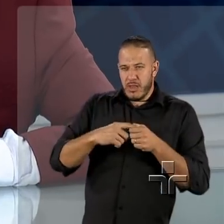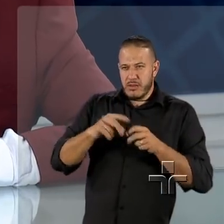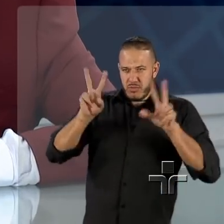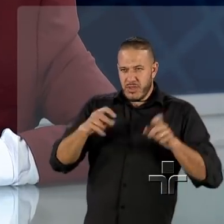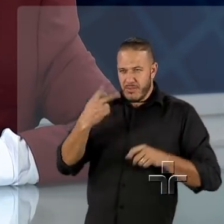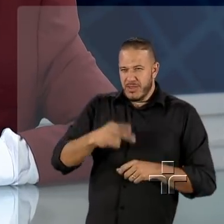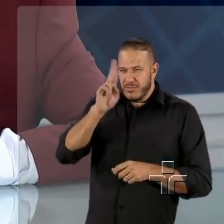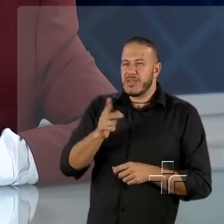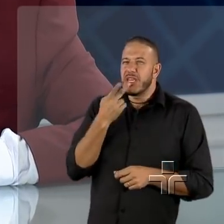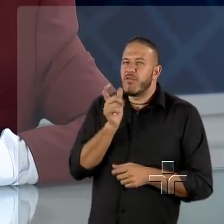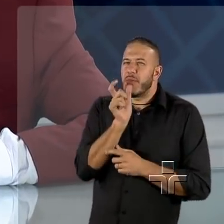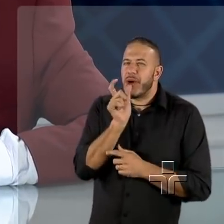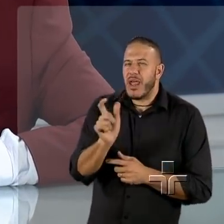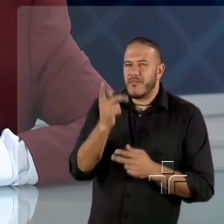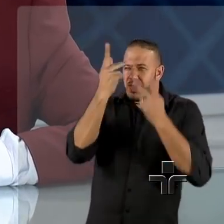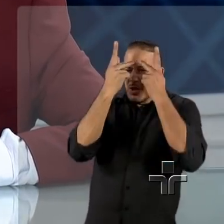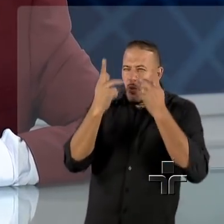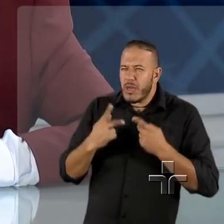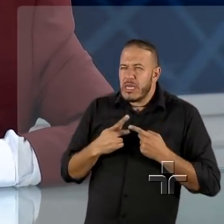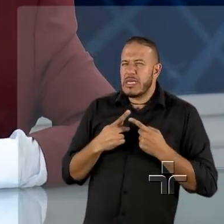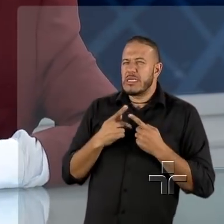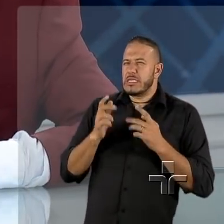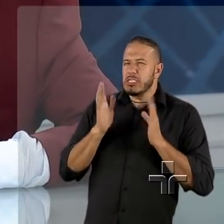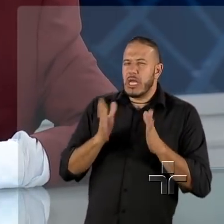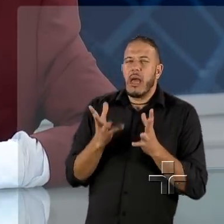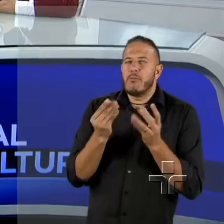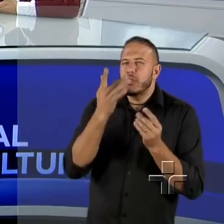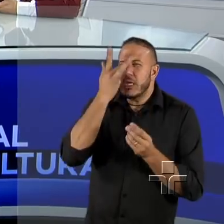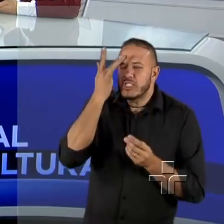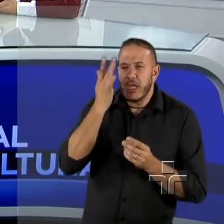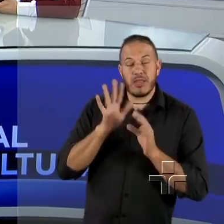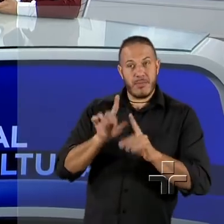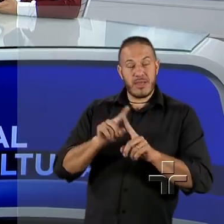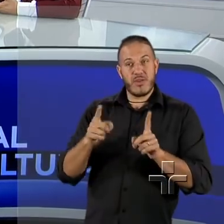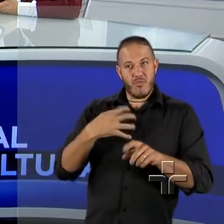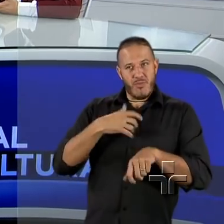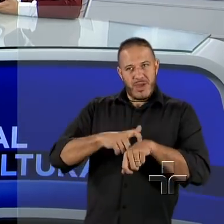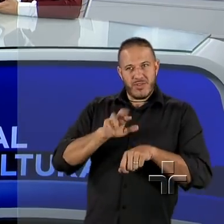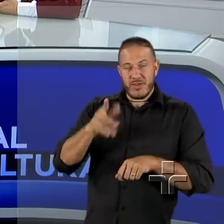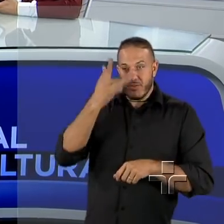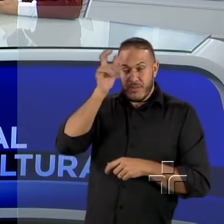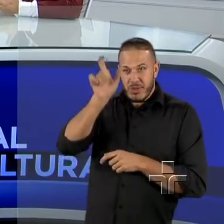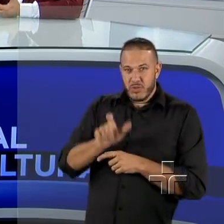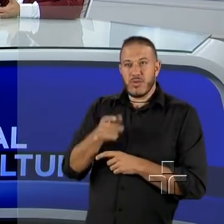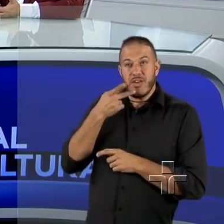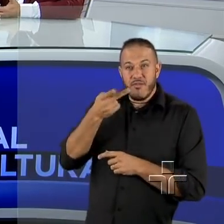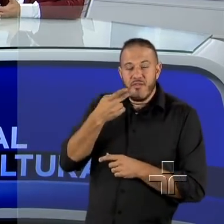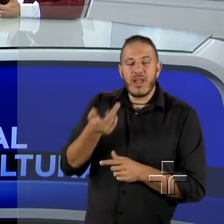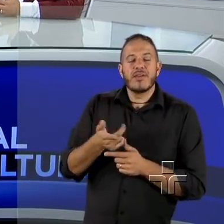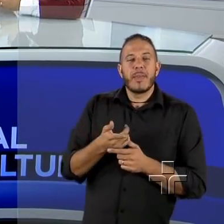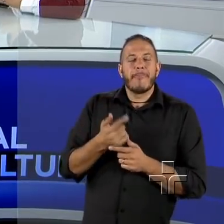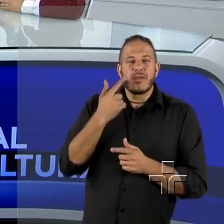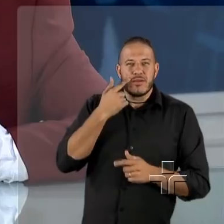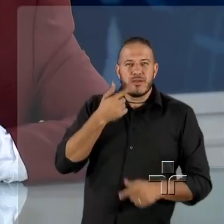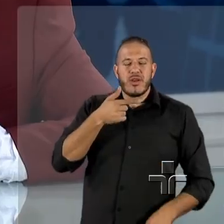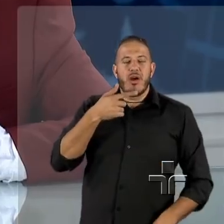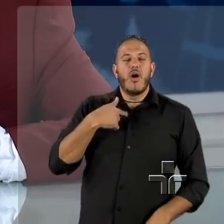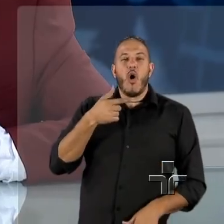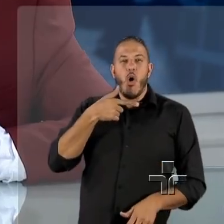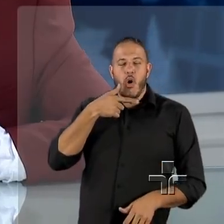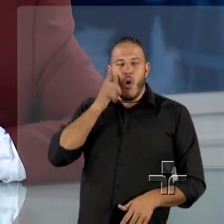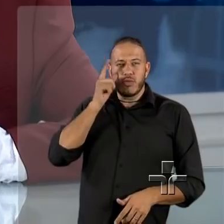julgada. Cerca de 52 mil venezuelanos vieram para o Brasil desde o agravamento da crise